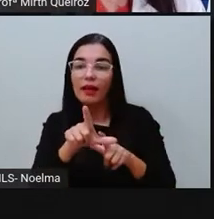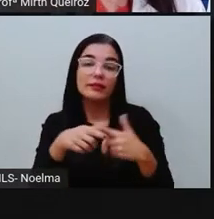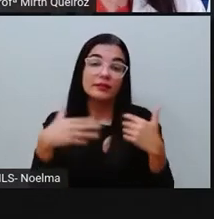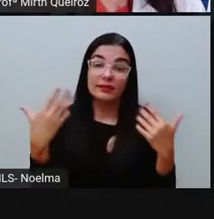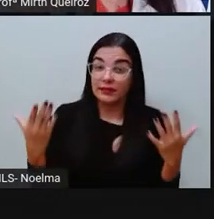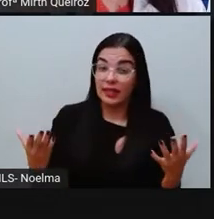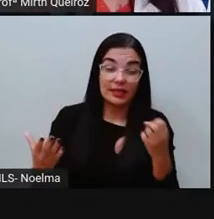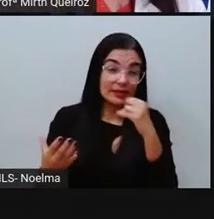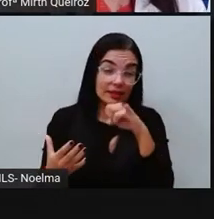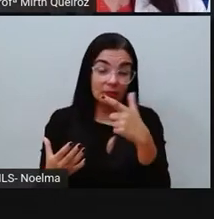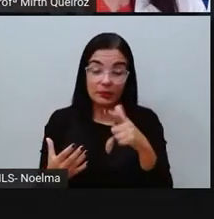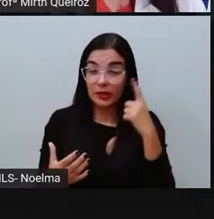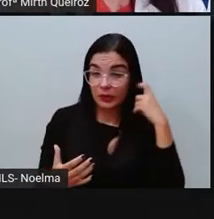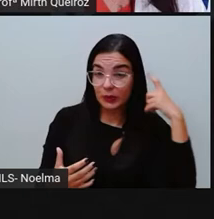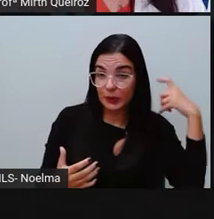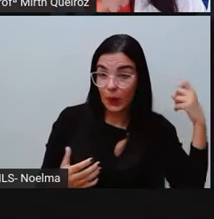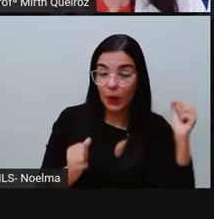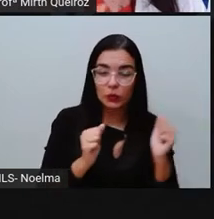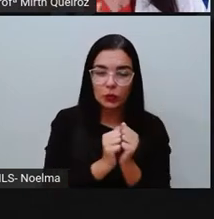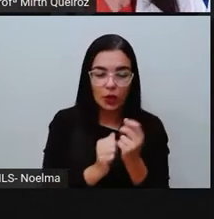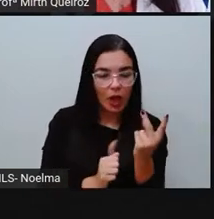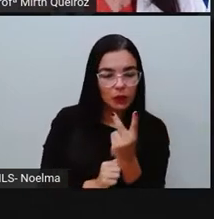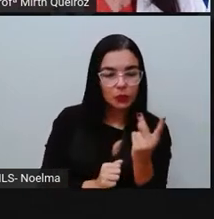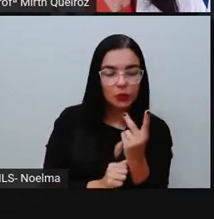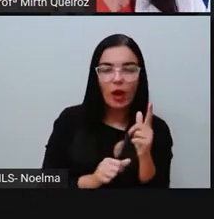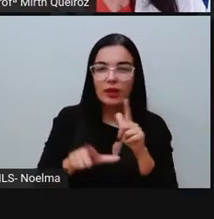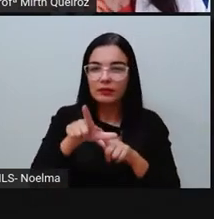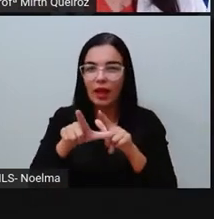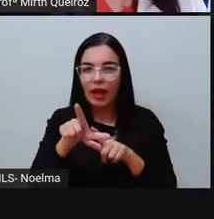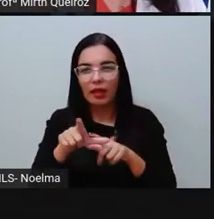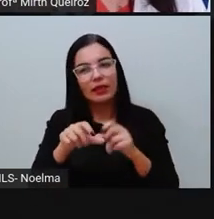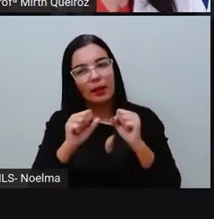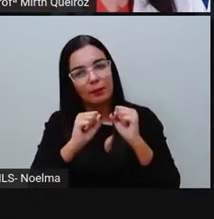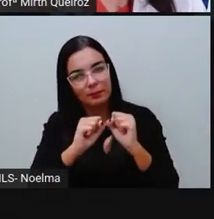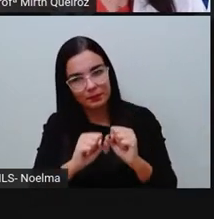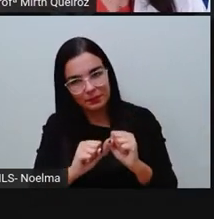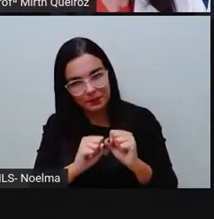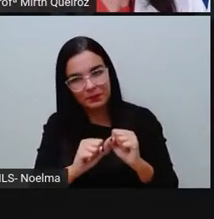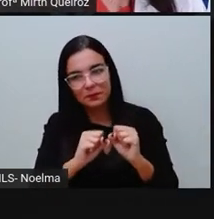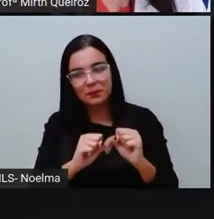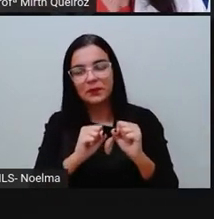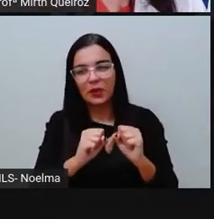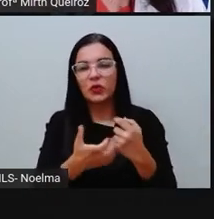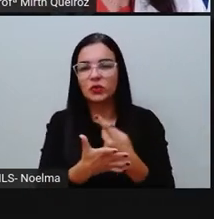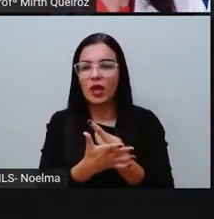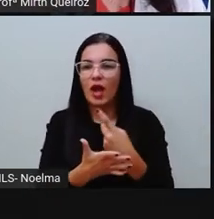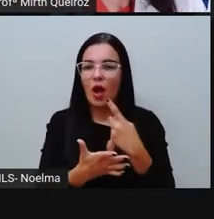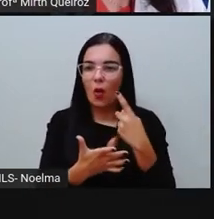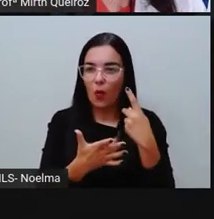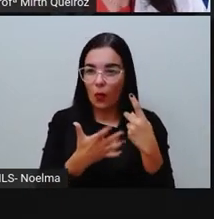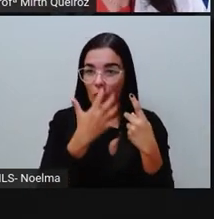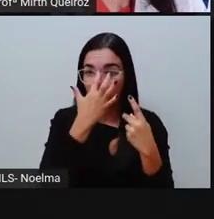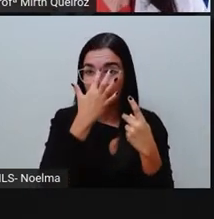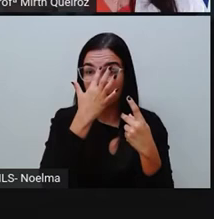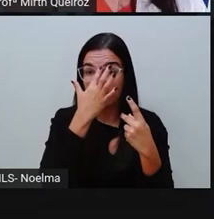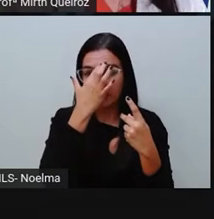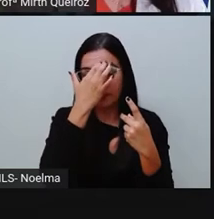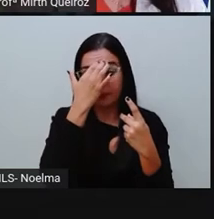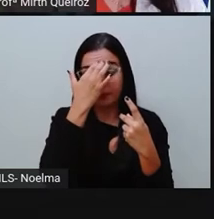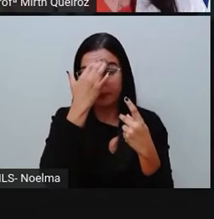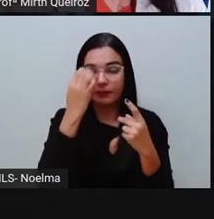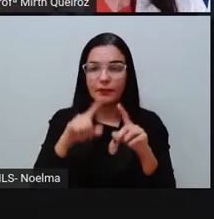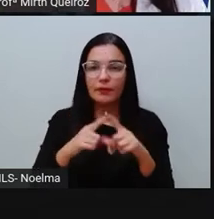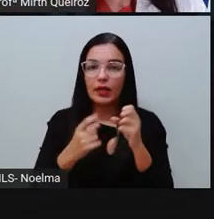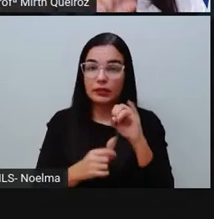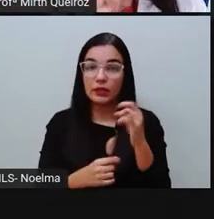por uma apresentação, mas a gente considera aí uma consoante dentro da classificação aí das letras, dentro do nosso alfabeto, mas quando